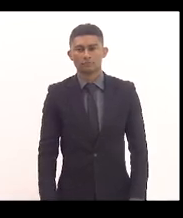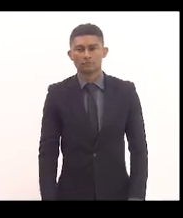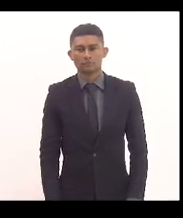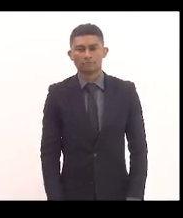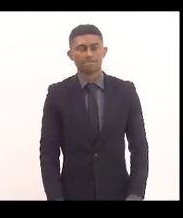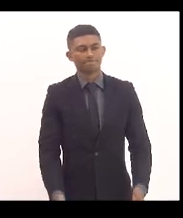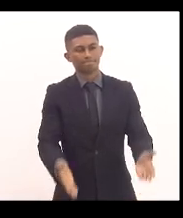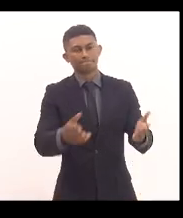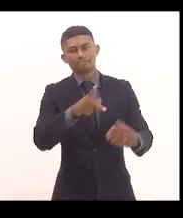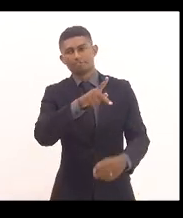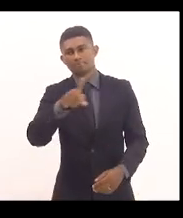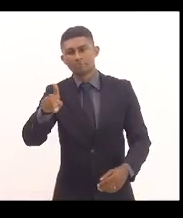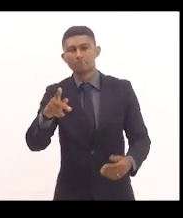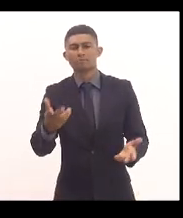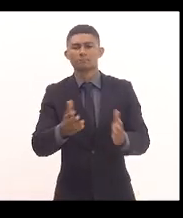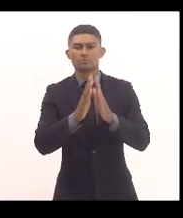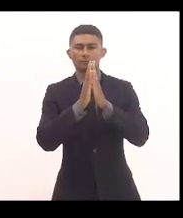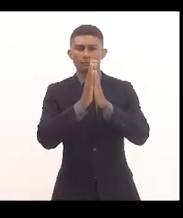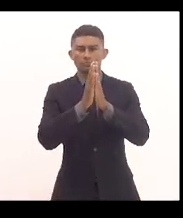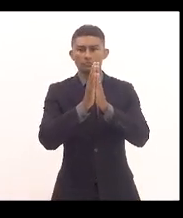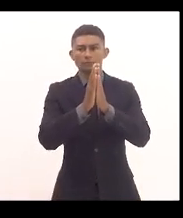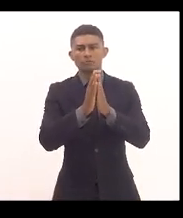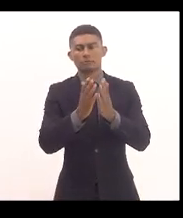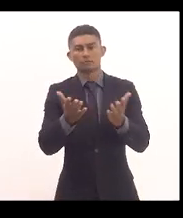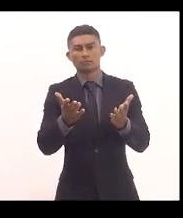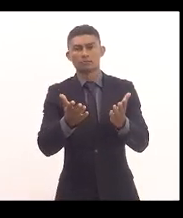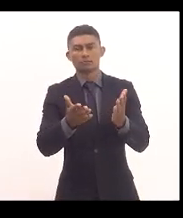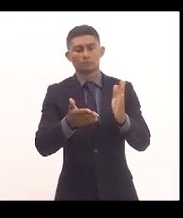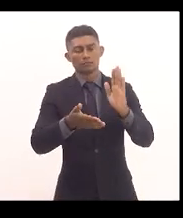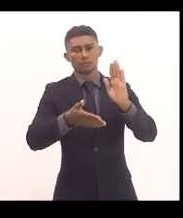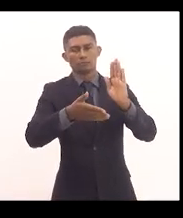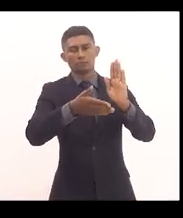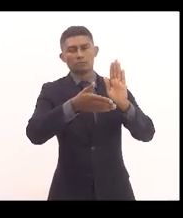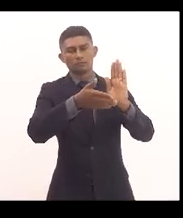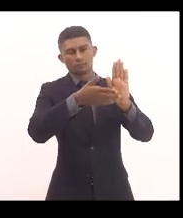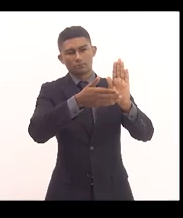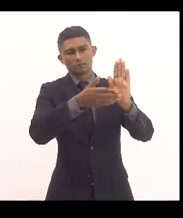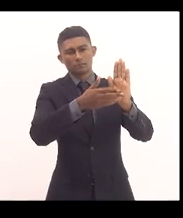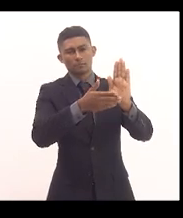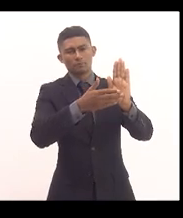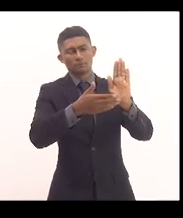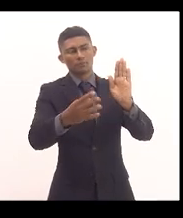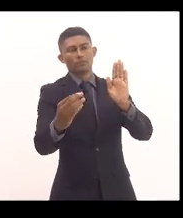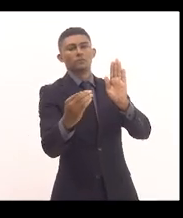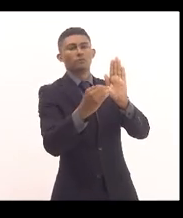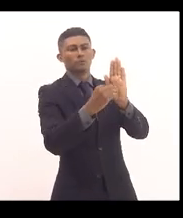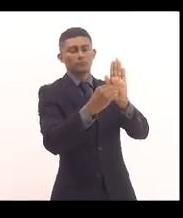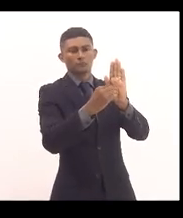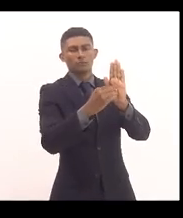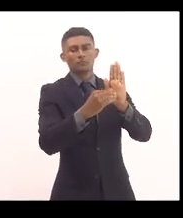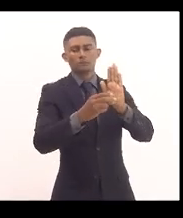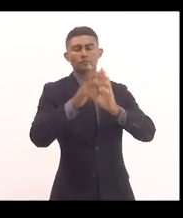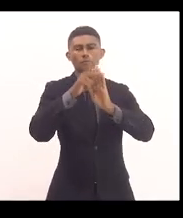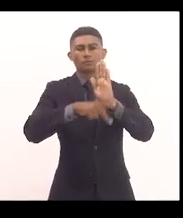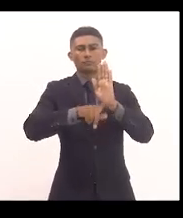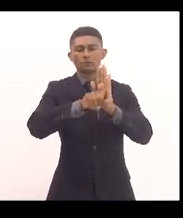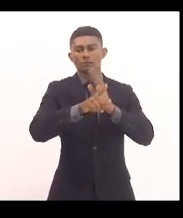Senhor presidente, por gentileza, gostaria de incluir na ordem do dia projeto número